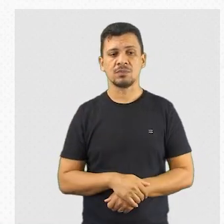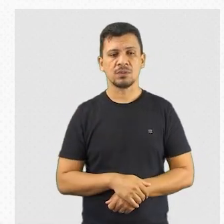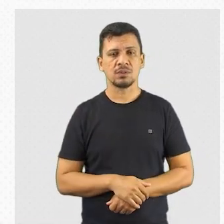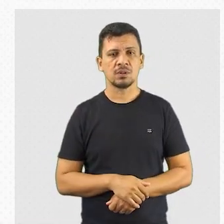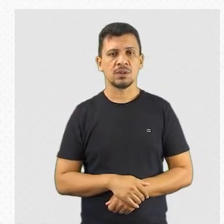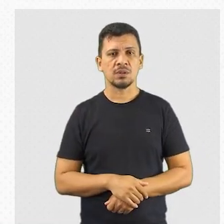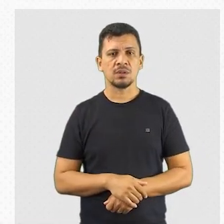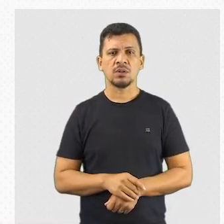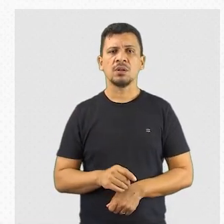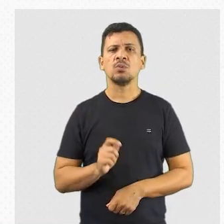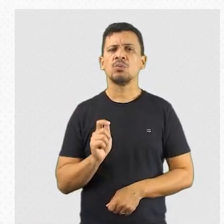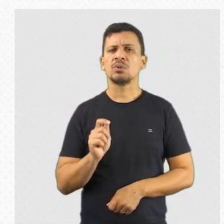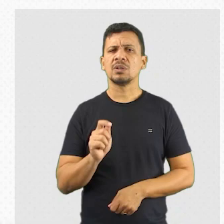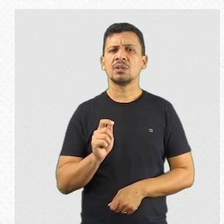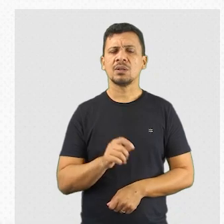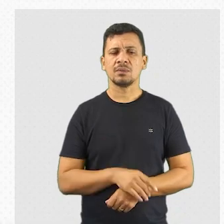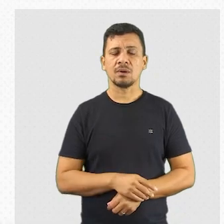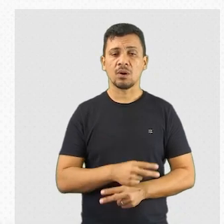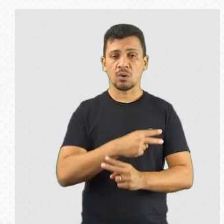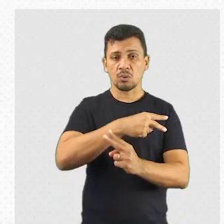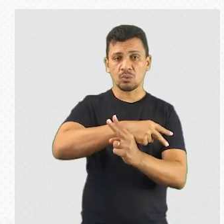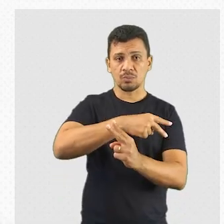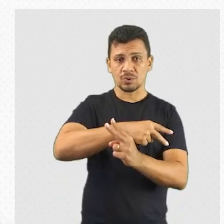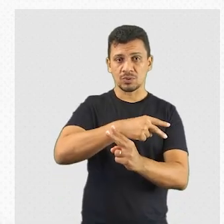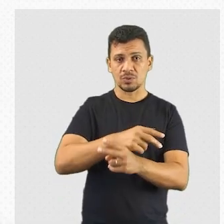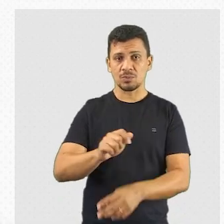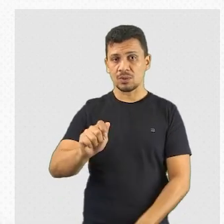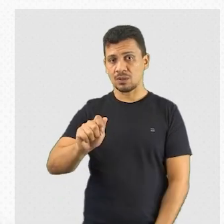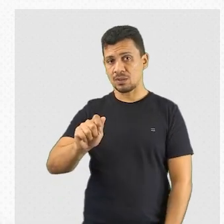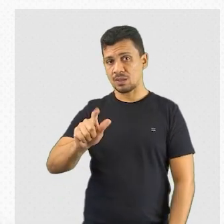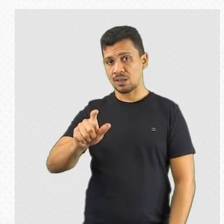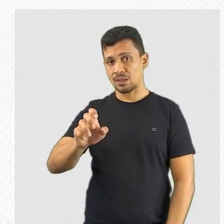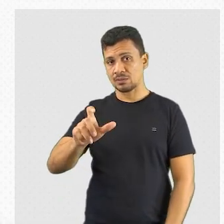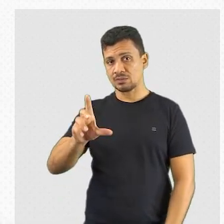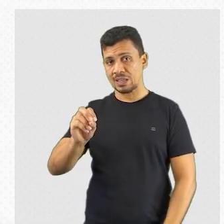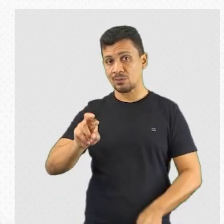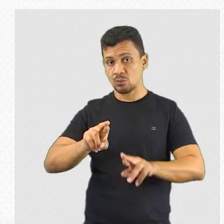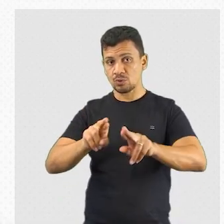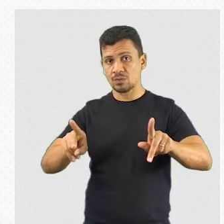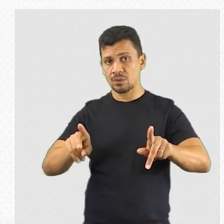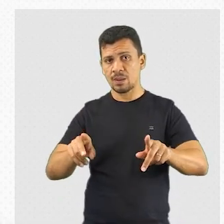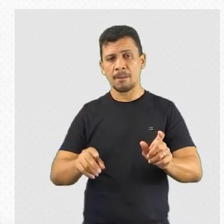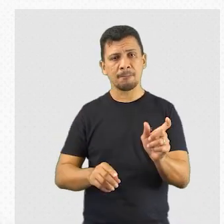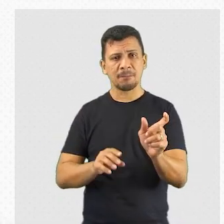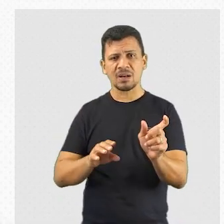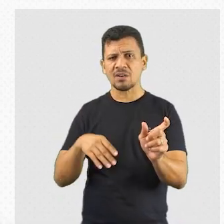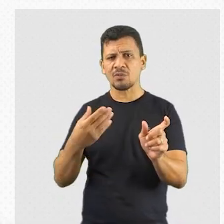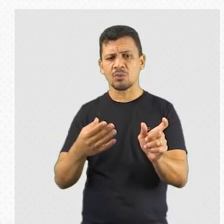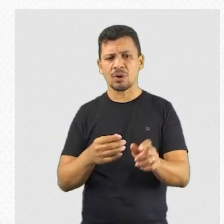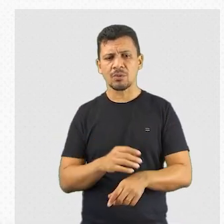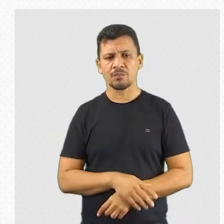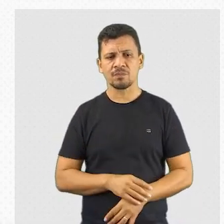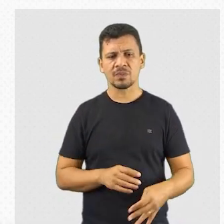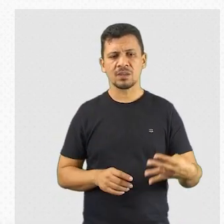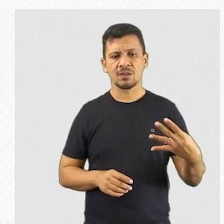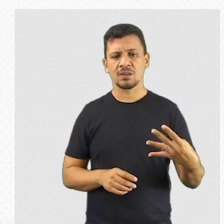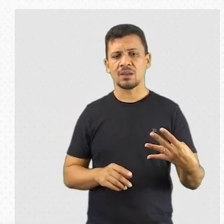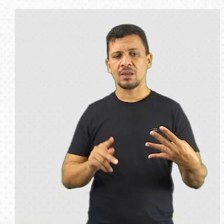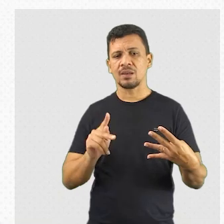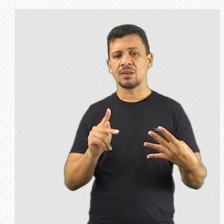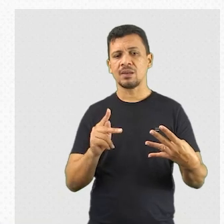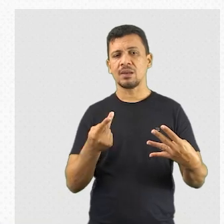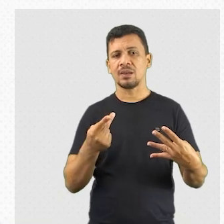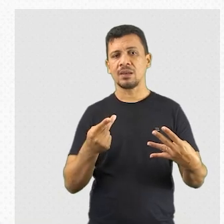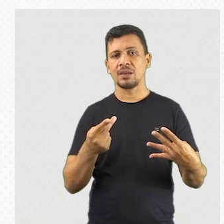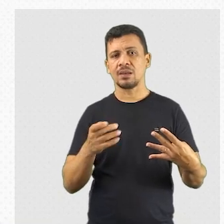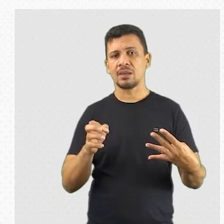de alelo diferente, cromossomos com alelos diferentes, a gente já lembra de qual palavra? De heterozigose, né?